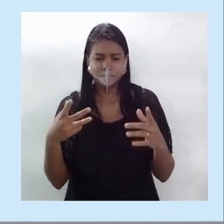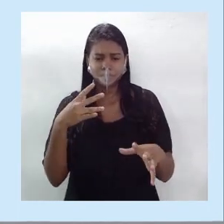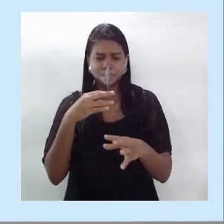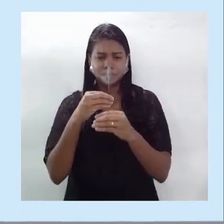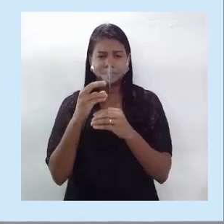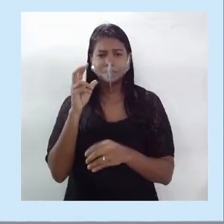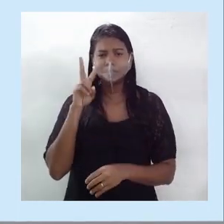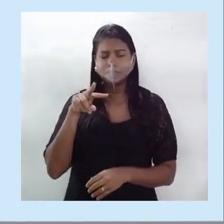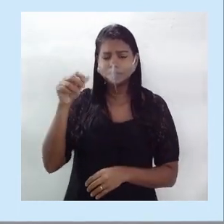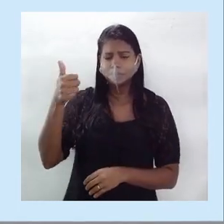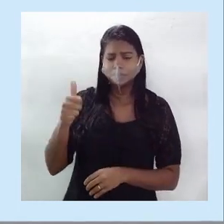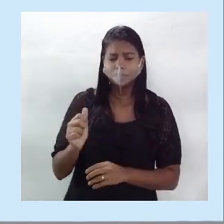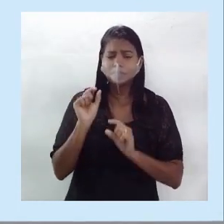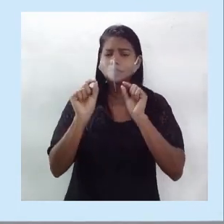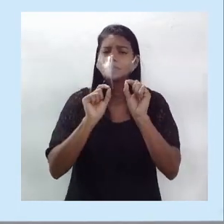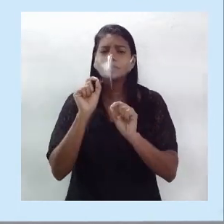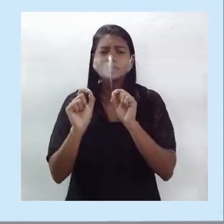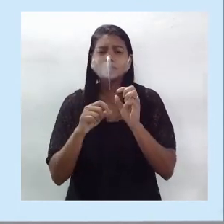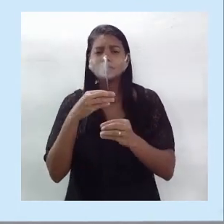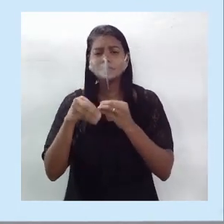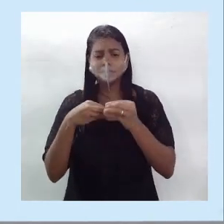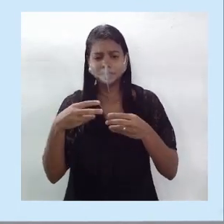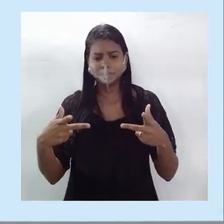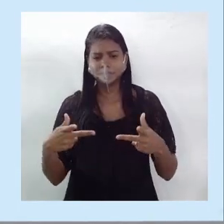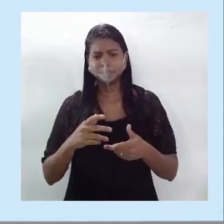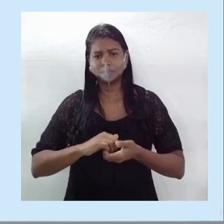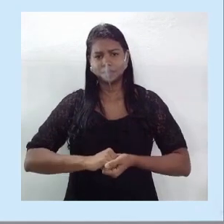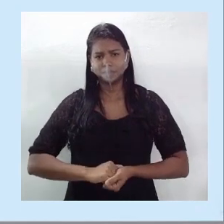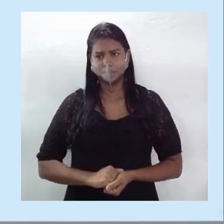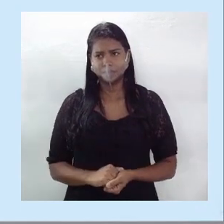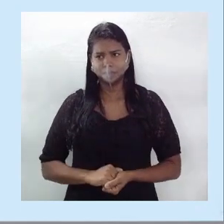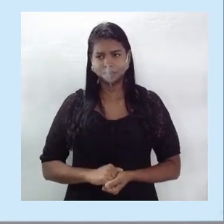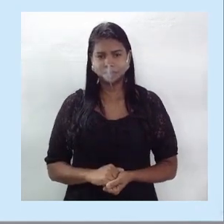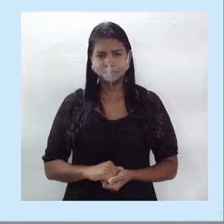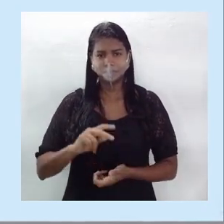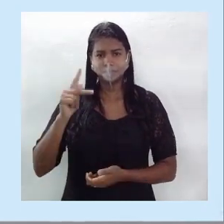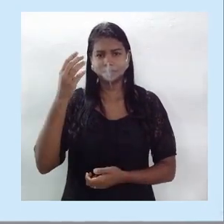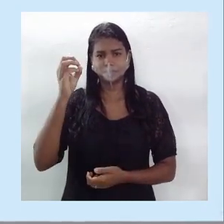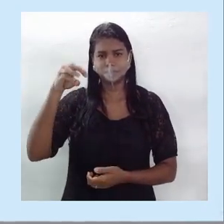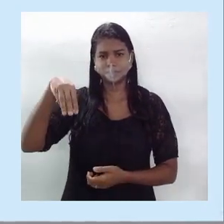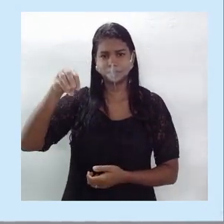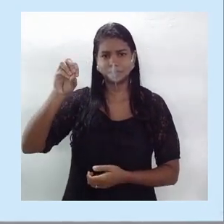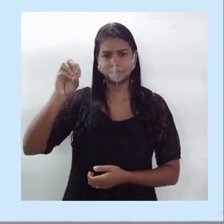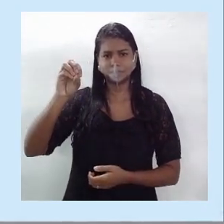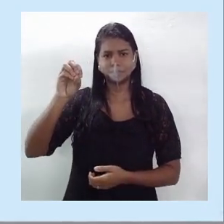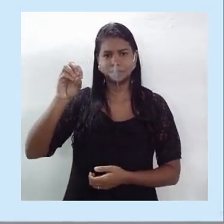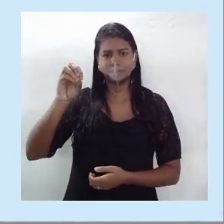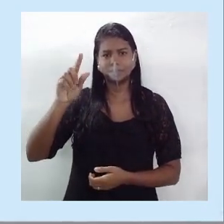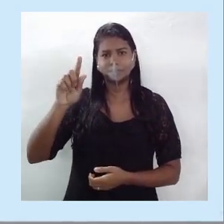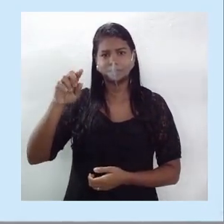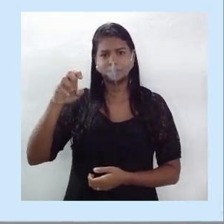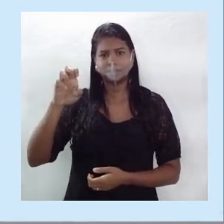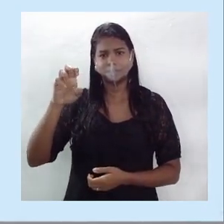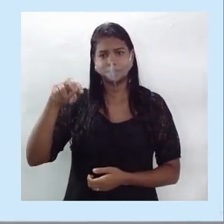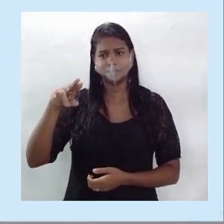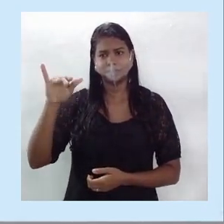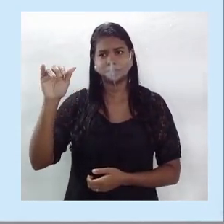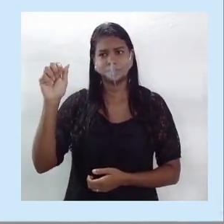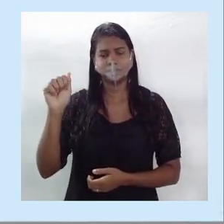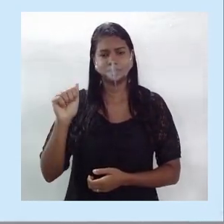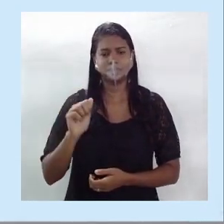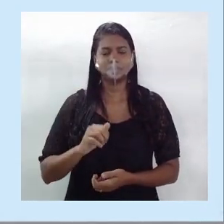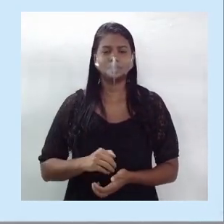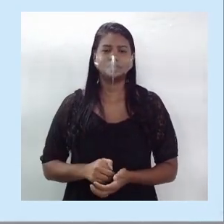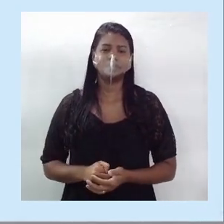gente ver o que são misturas homogêneas. Vejam só, não é mistura